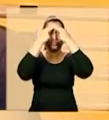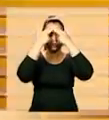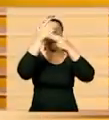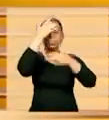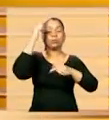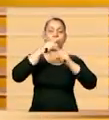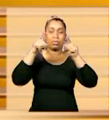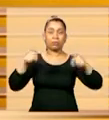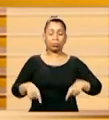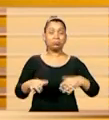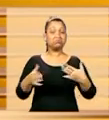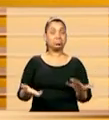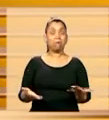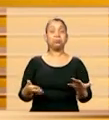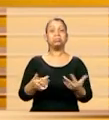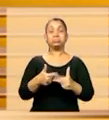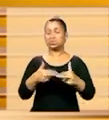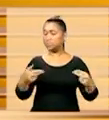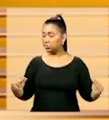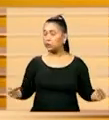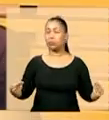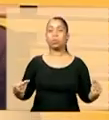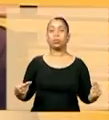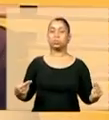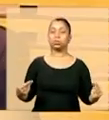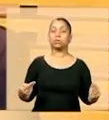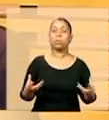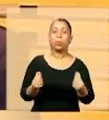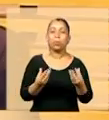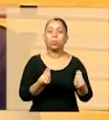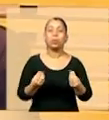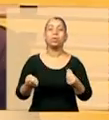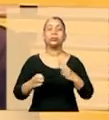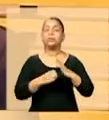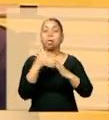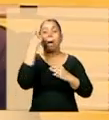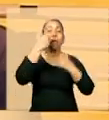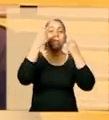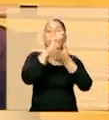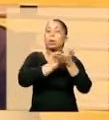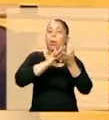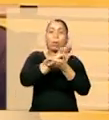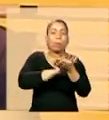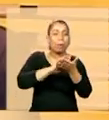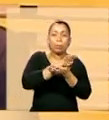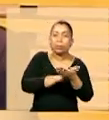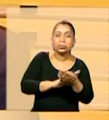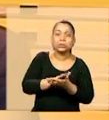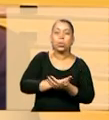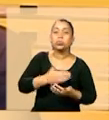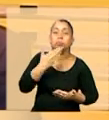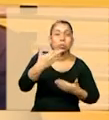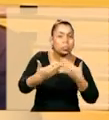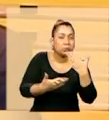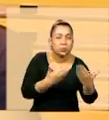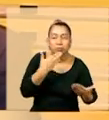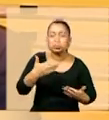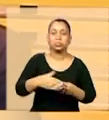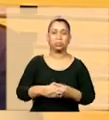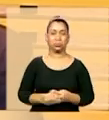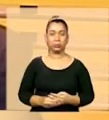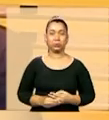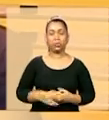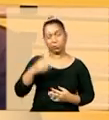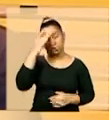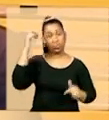ao trabalhador. Então, além de todas essas medidas, muitas empresas não se preocupam com essas cobranças abusivas, essas